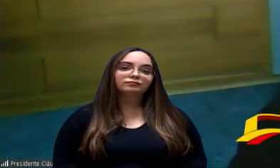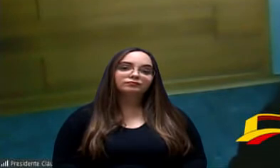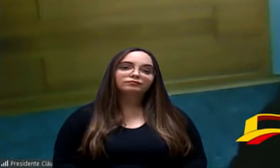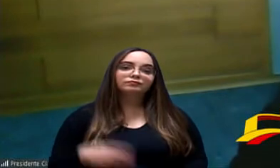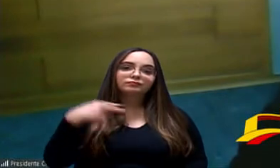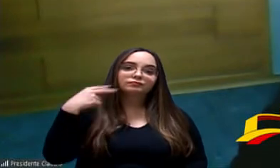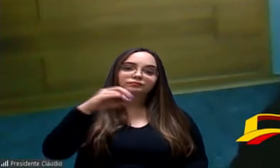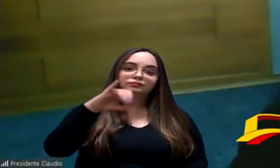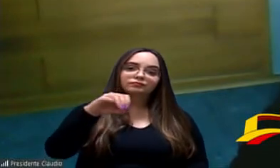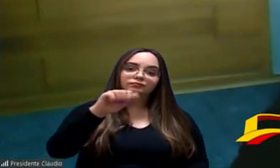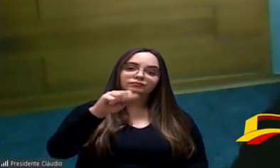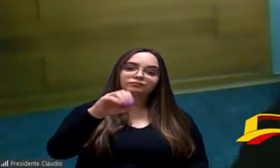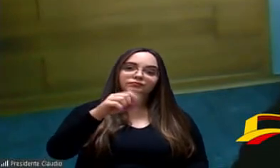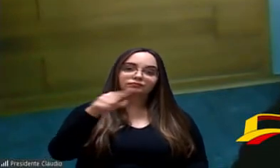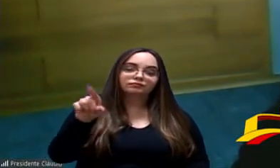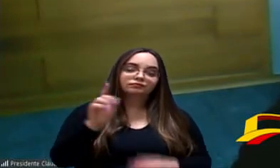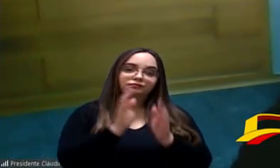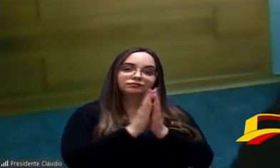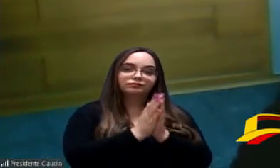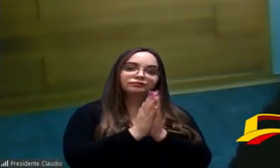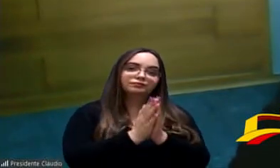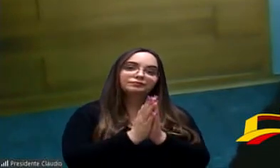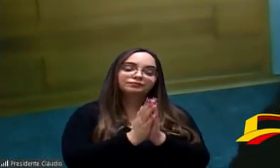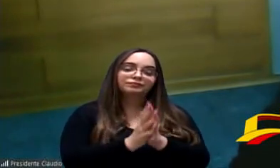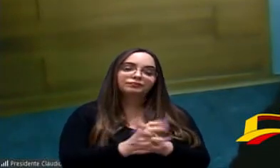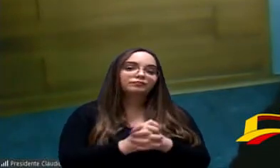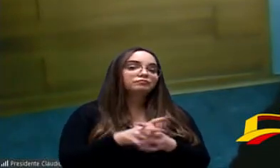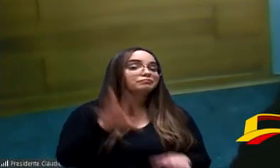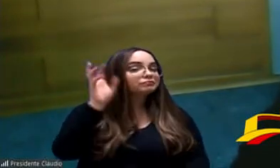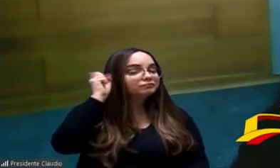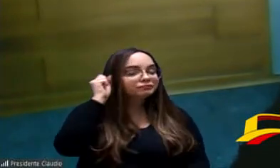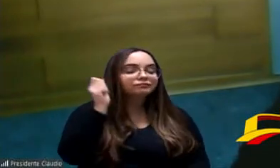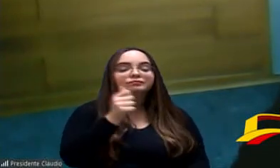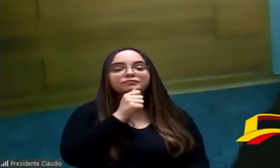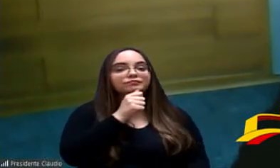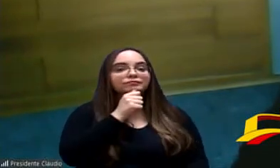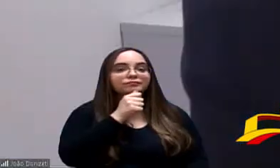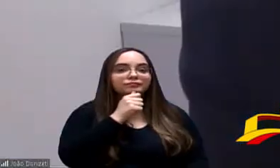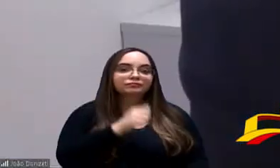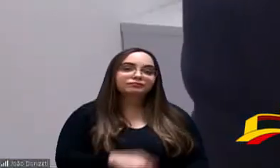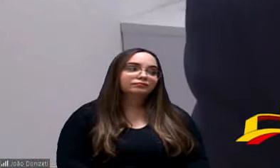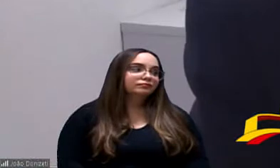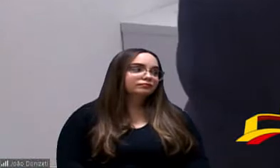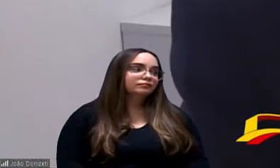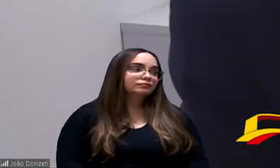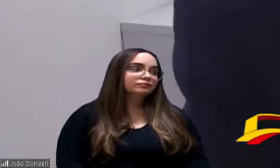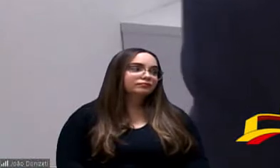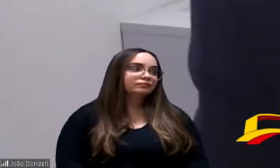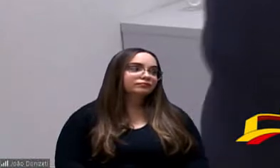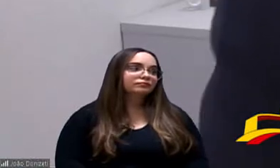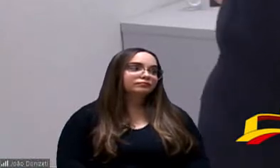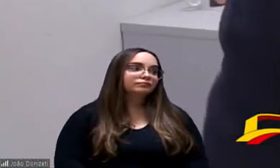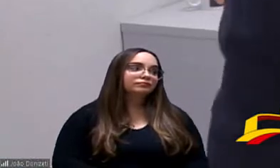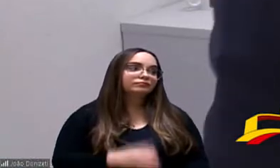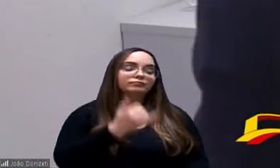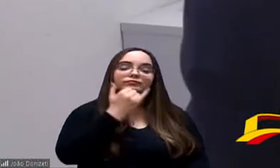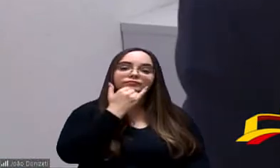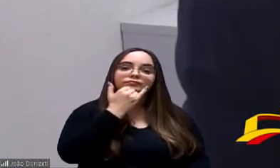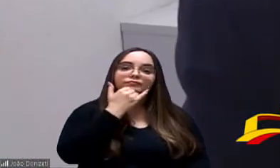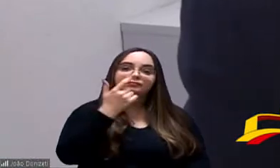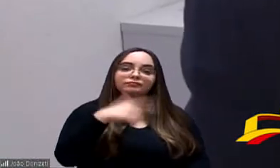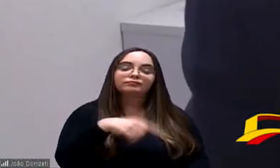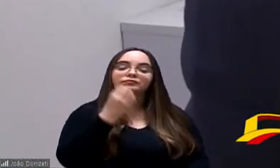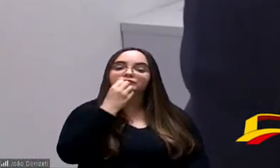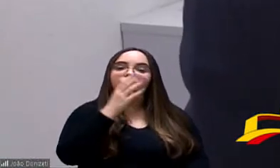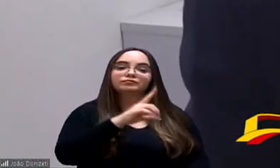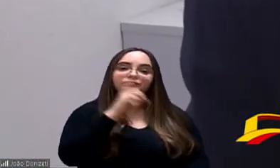Vereador João Donizete, por favor. Não estou ouvindo, Vossa Excelência. Ô, senhor presidente, desculpe. Vamos lá, de novo, vamos lá. Meu bom dia a